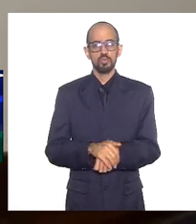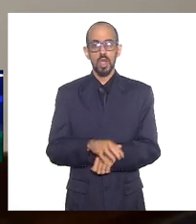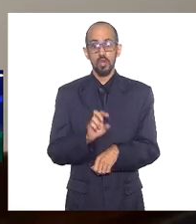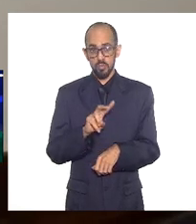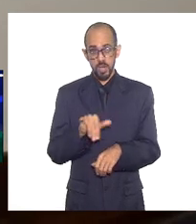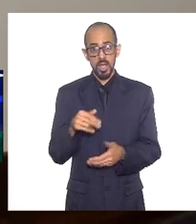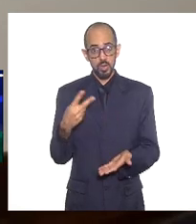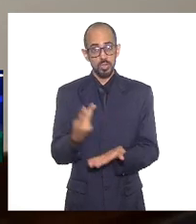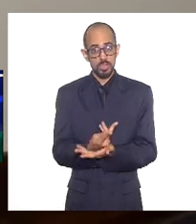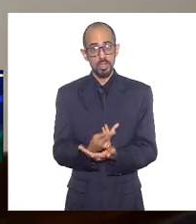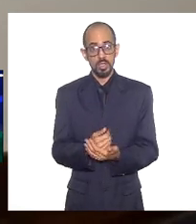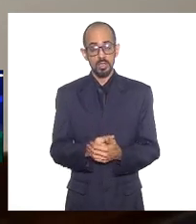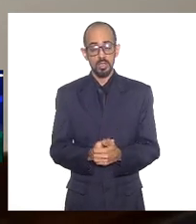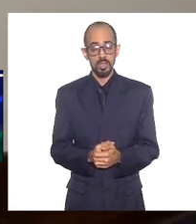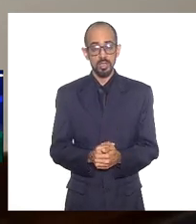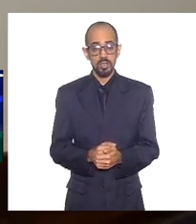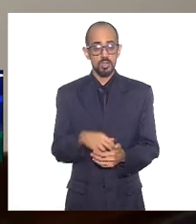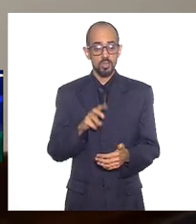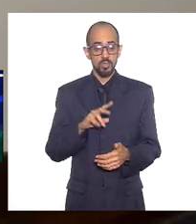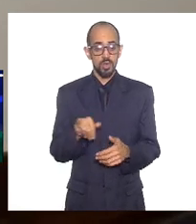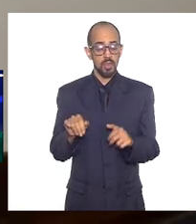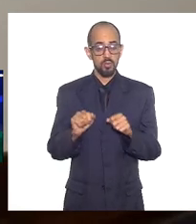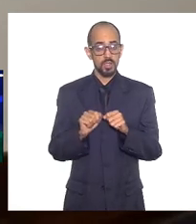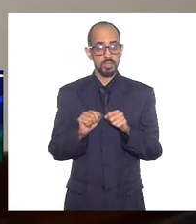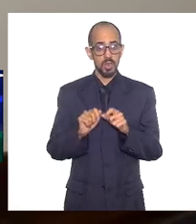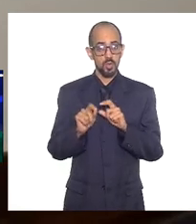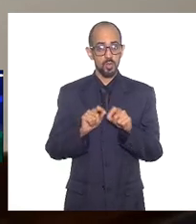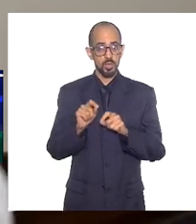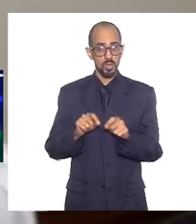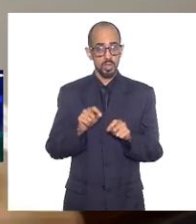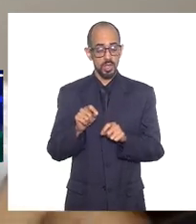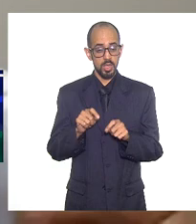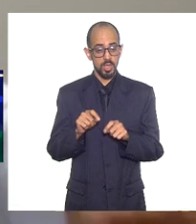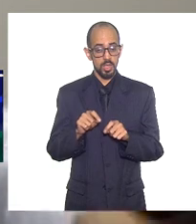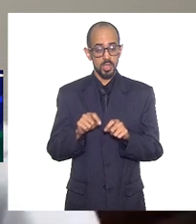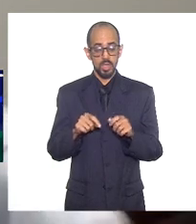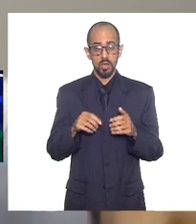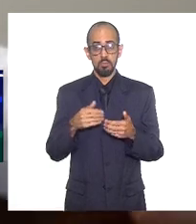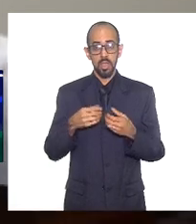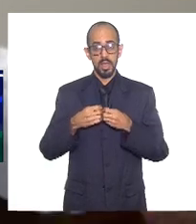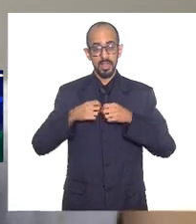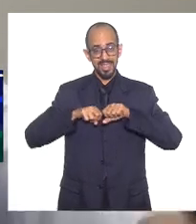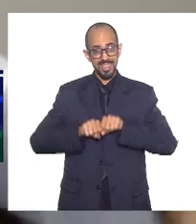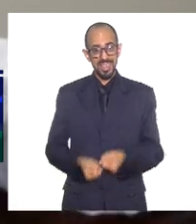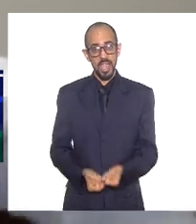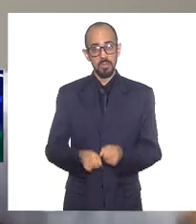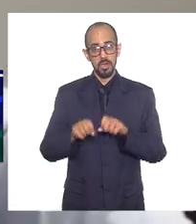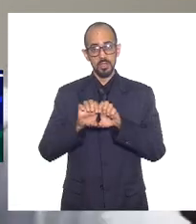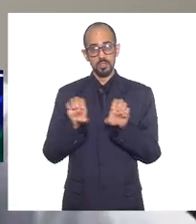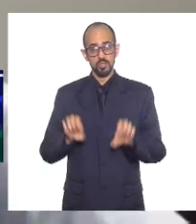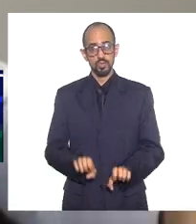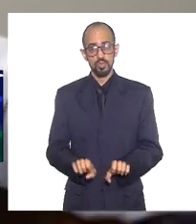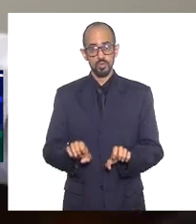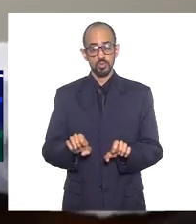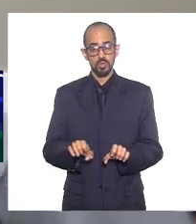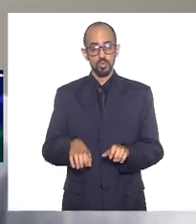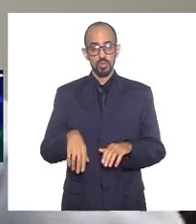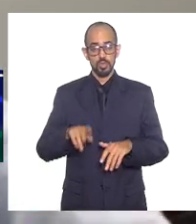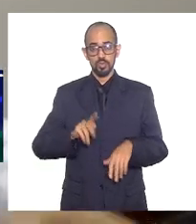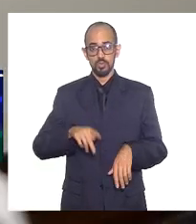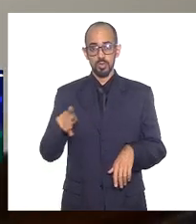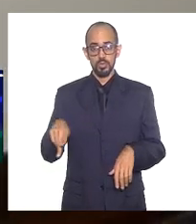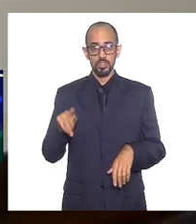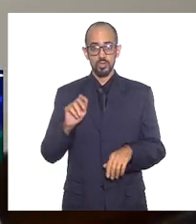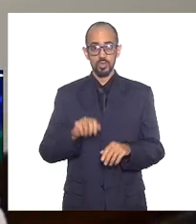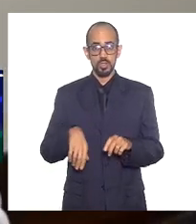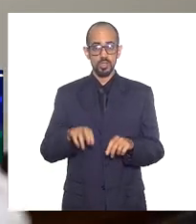acontecer. Isso aponta na direção da desestruturação da carreira do magistério nas redes públicas